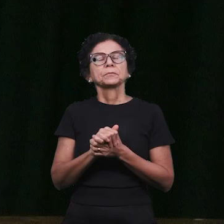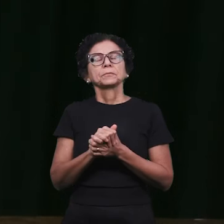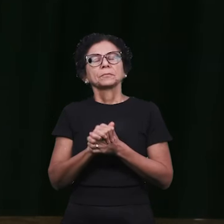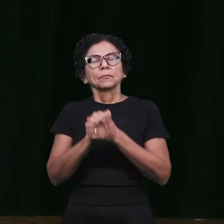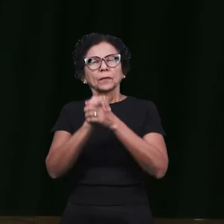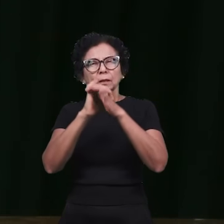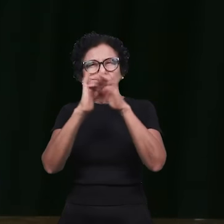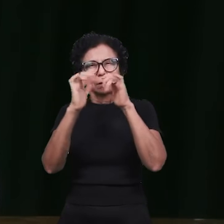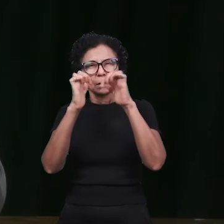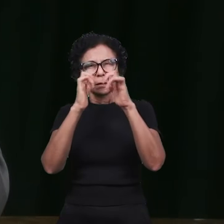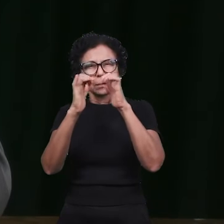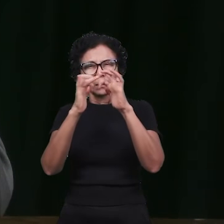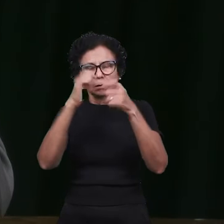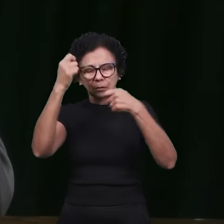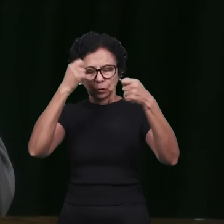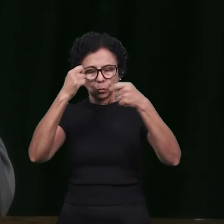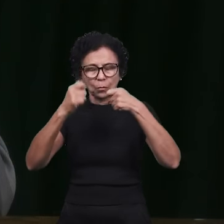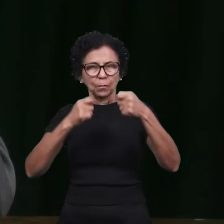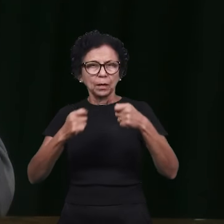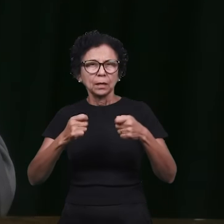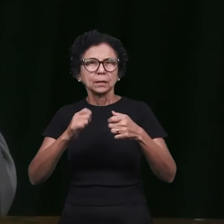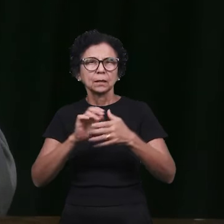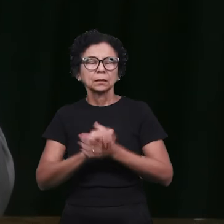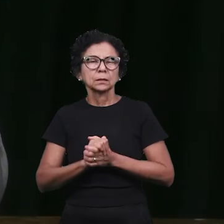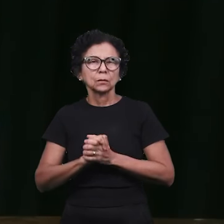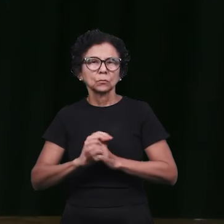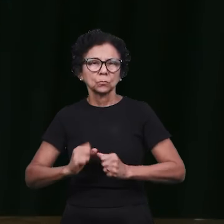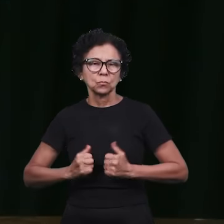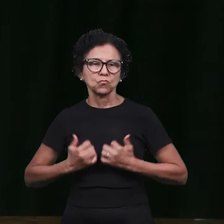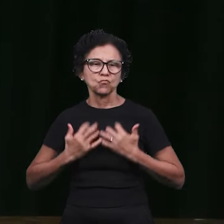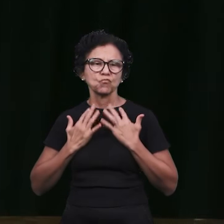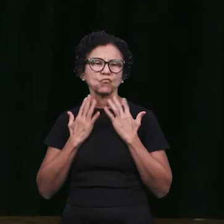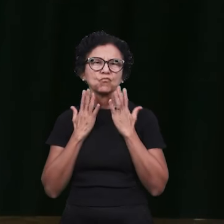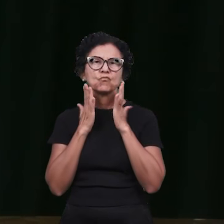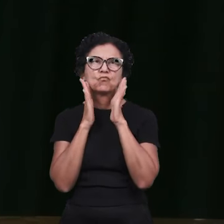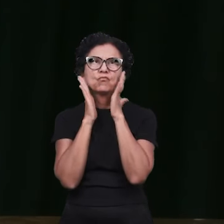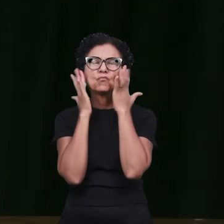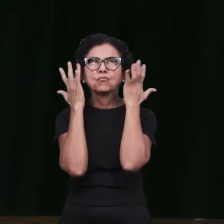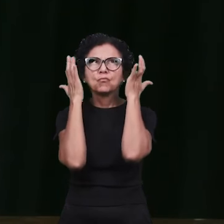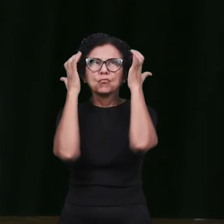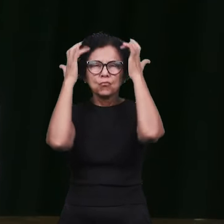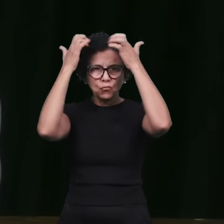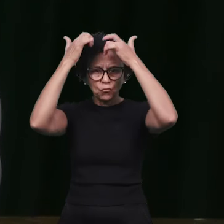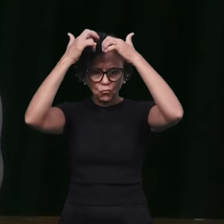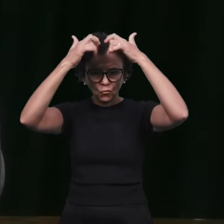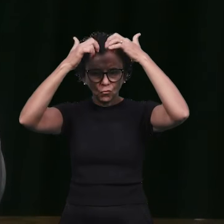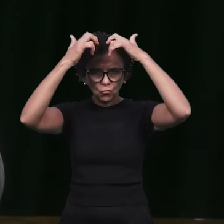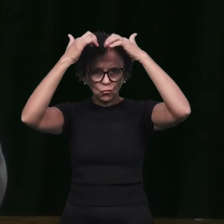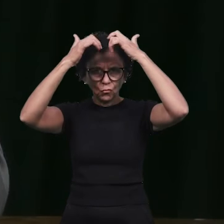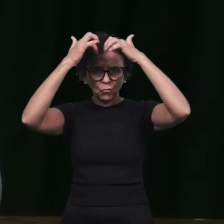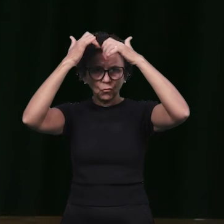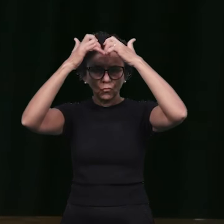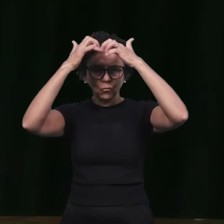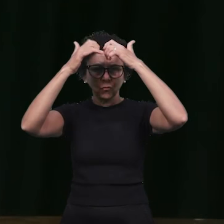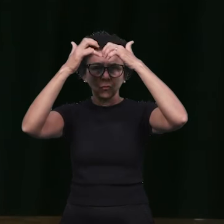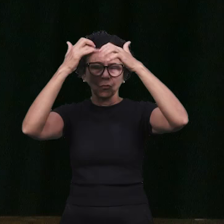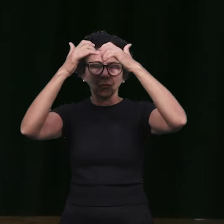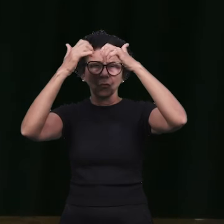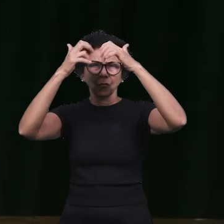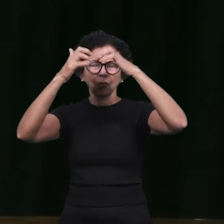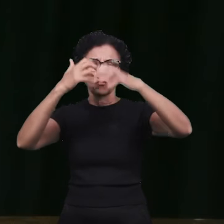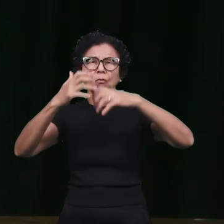corpo. Então, o sangue e o oxigênio sobem para o cérebro e o cérebro atua no sistema nervoso comandar o